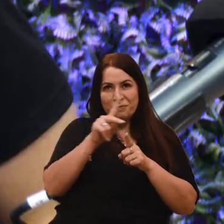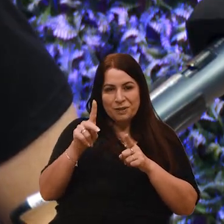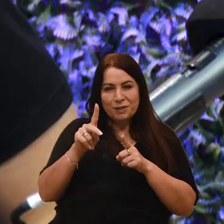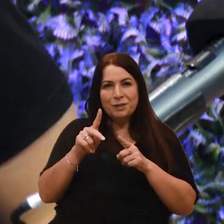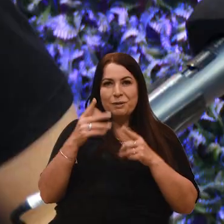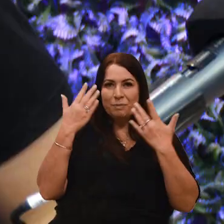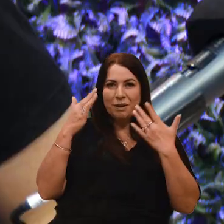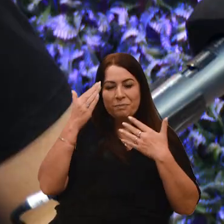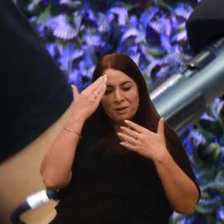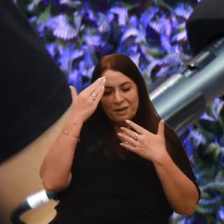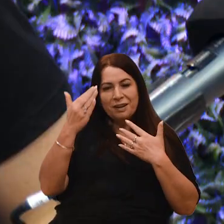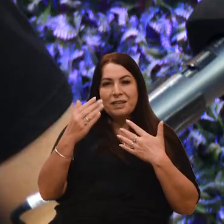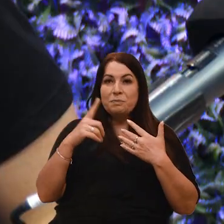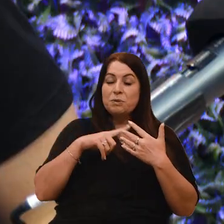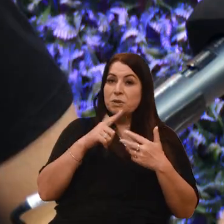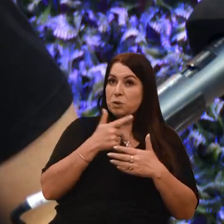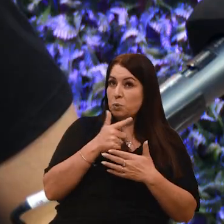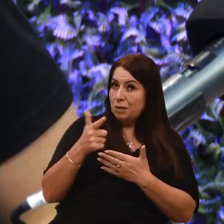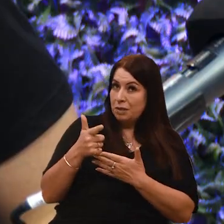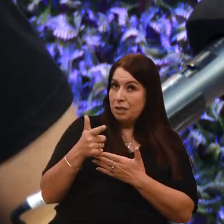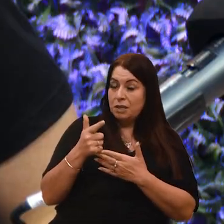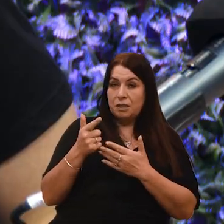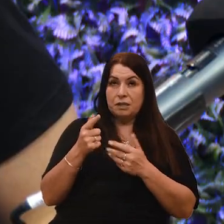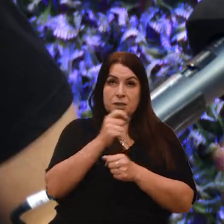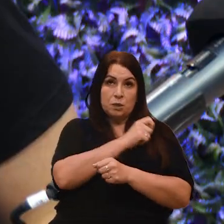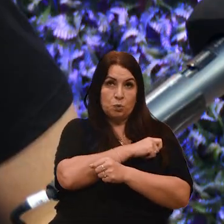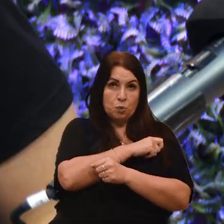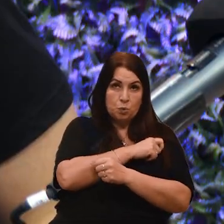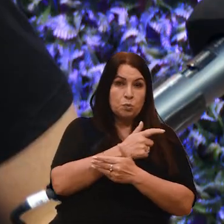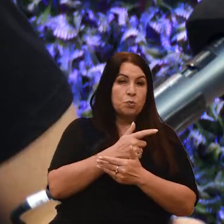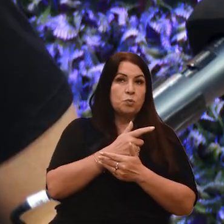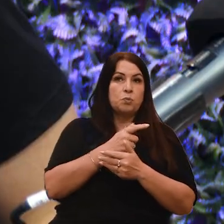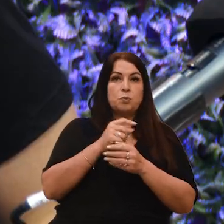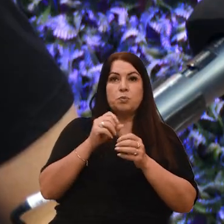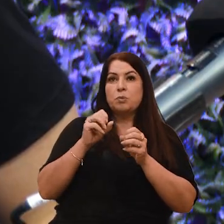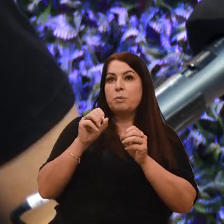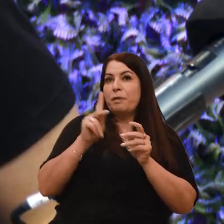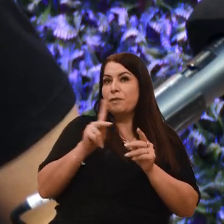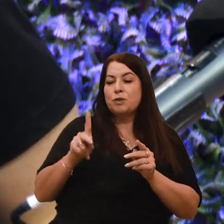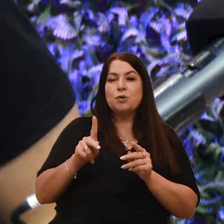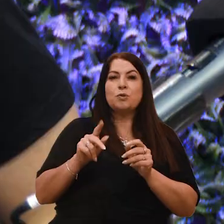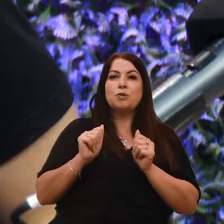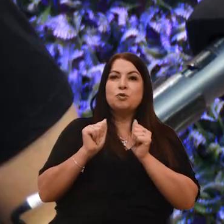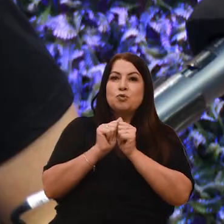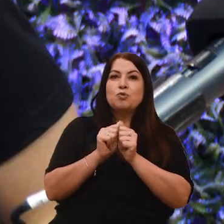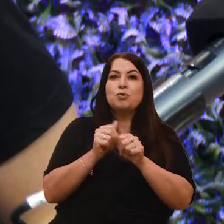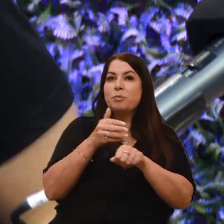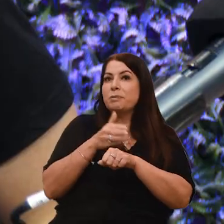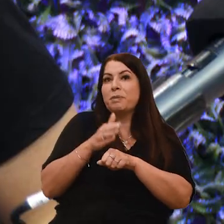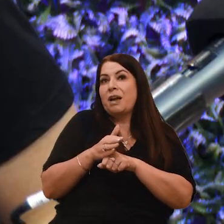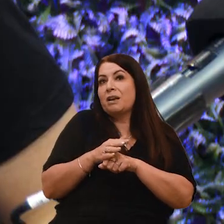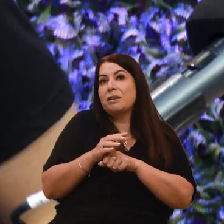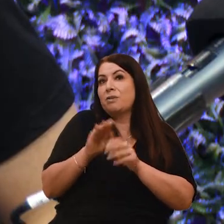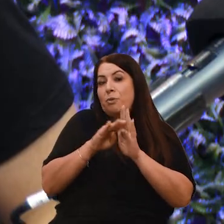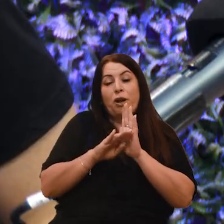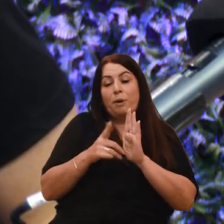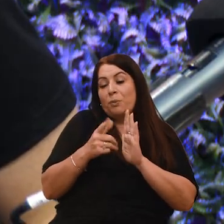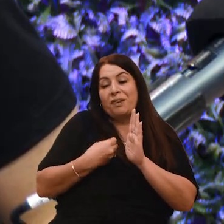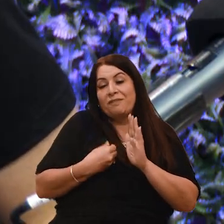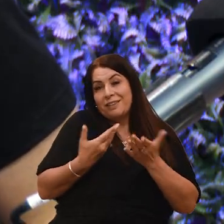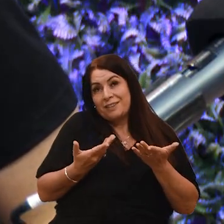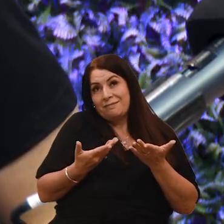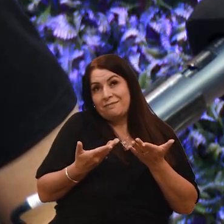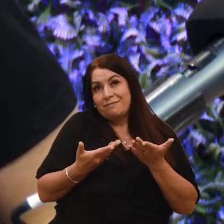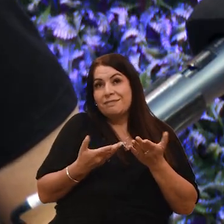né? Parabéns e obrigada, porque se não tem estudantes e educadores, pessoas a fim de participar, o programa não existe, né? Ele